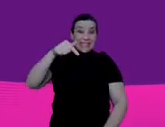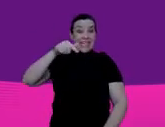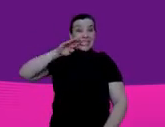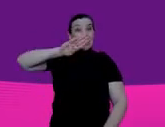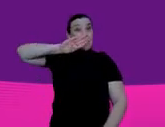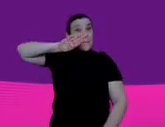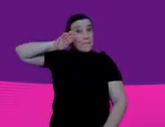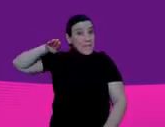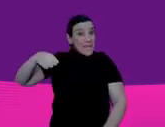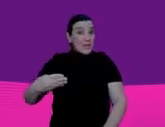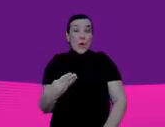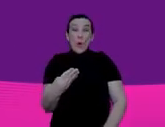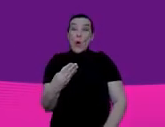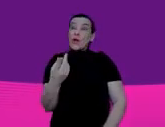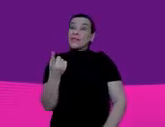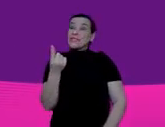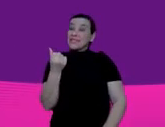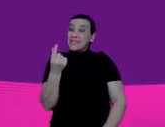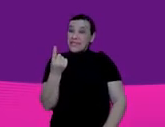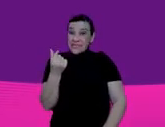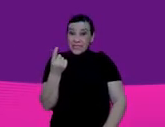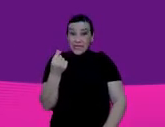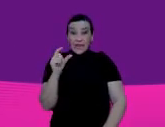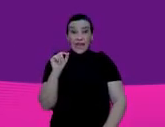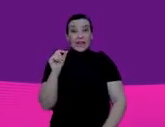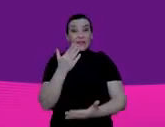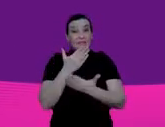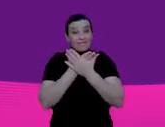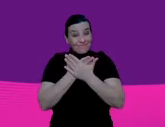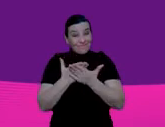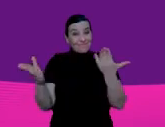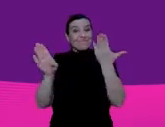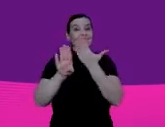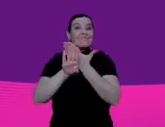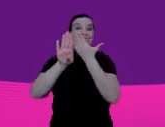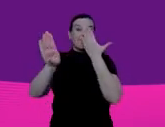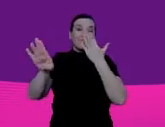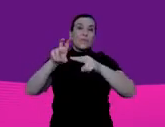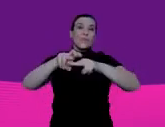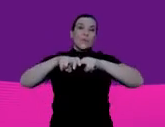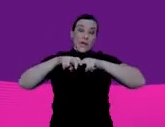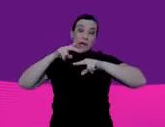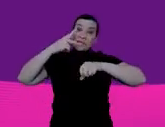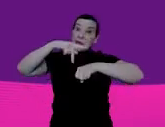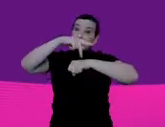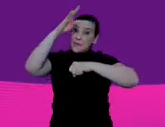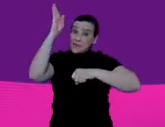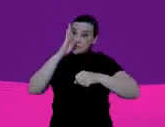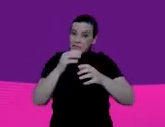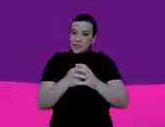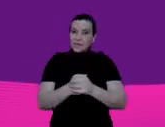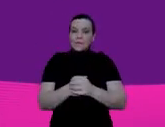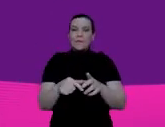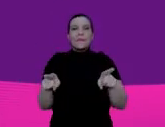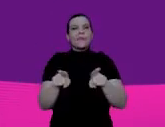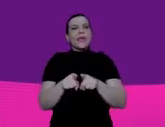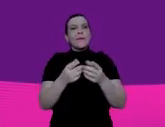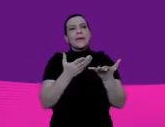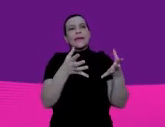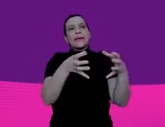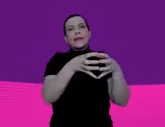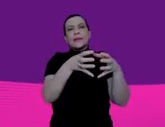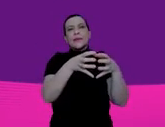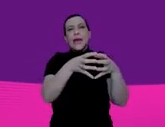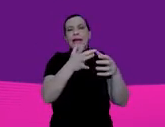anuais estimados em presenteísmo e absenteísmo no Brasil apenas. Para o provedor de saúde, qual é a consequência? Bom, todos nós